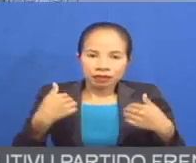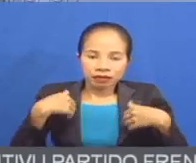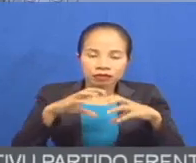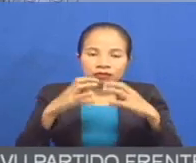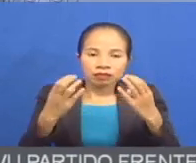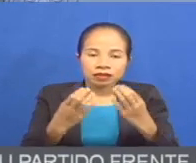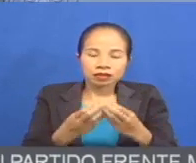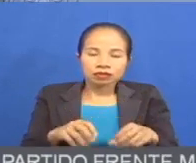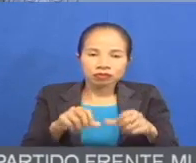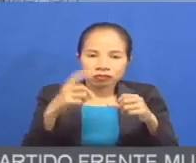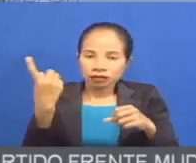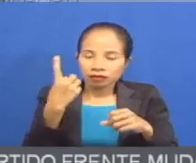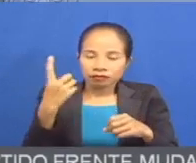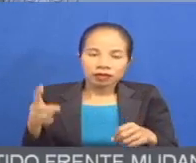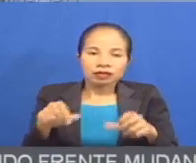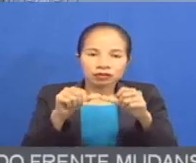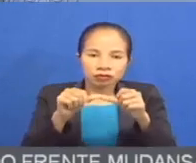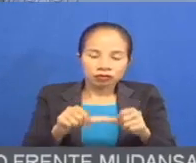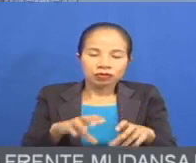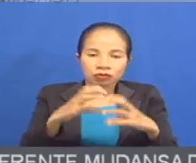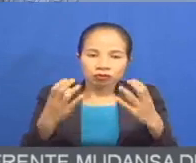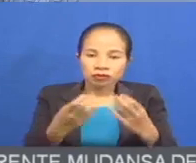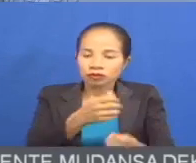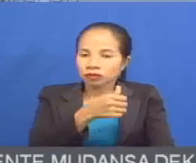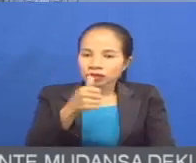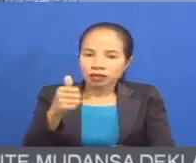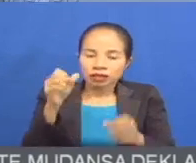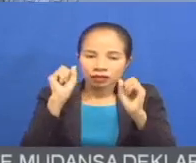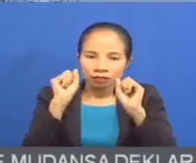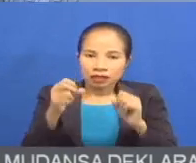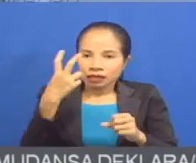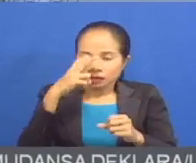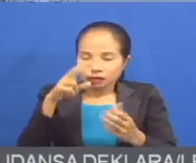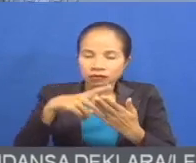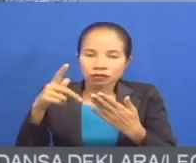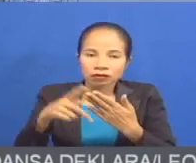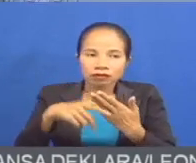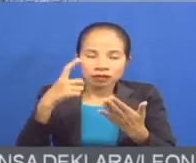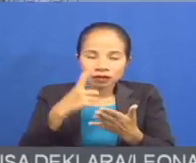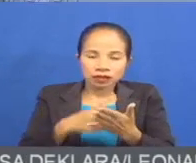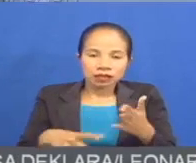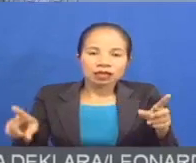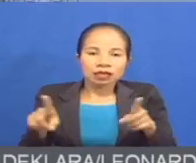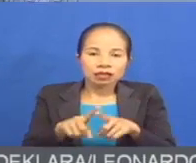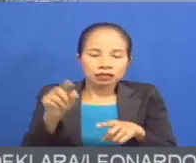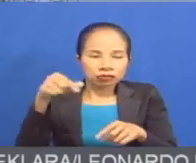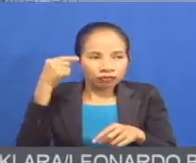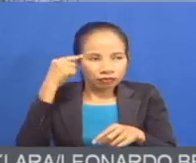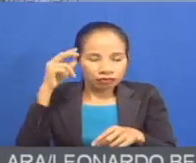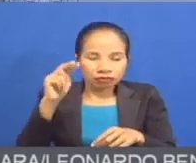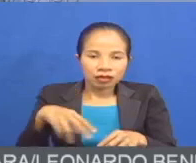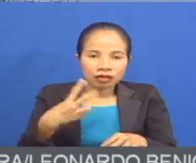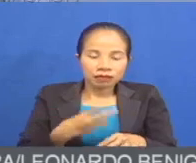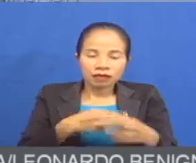una fatin atu ne kada komisão ida Bela na hare programa saída ne beke ligado ho governo nia no